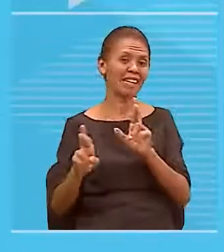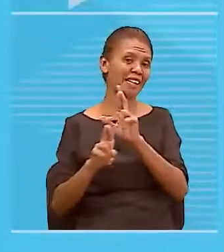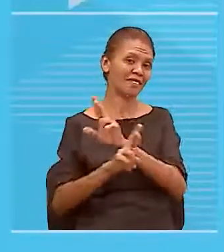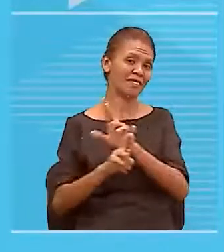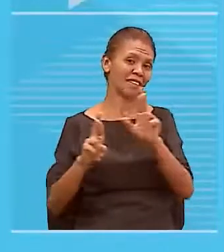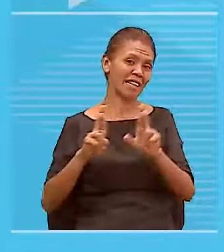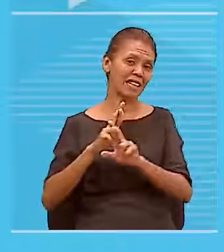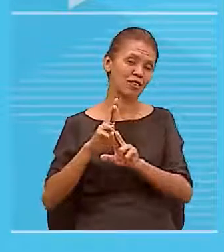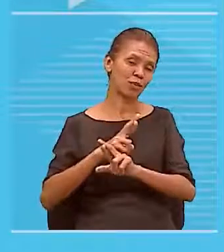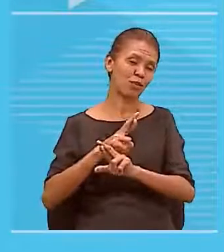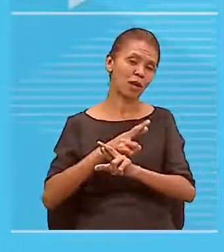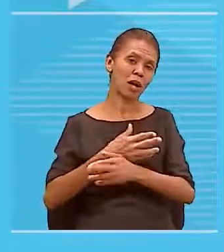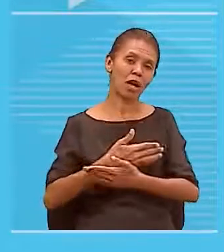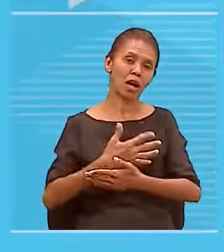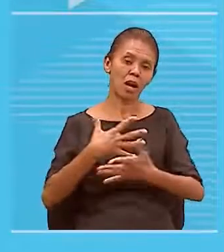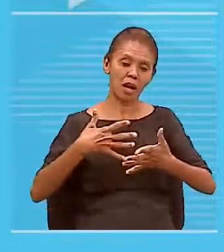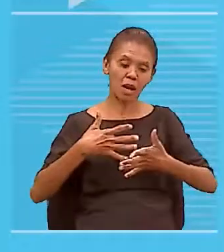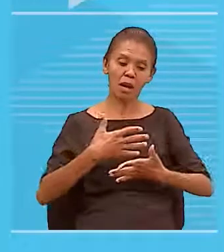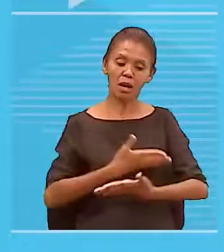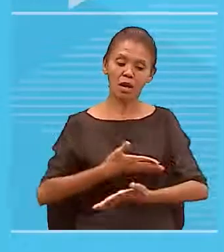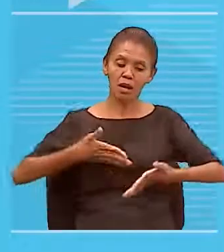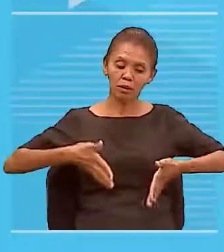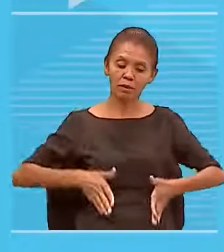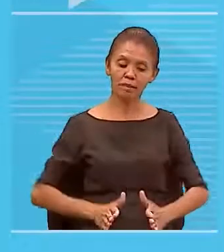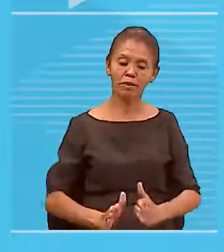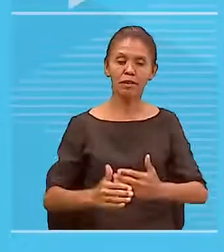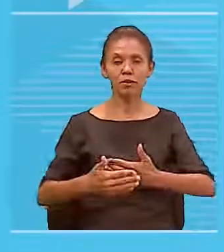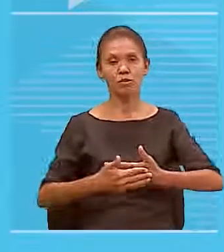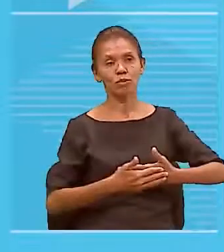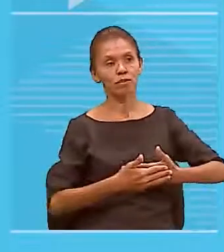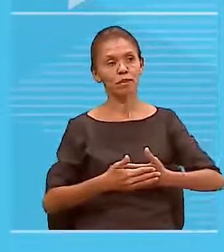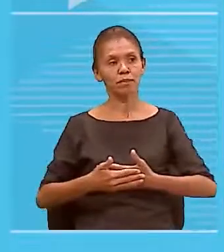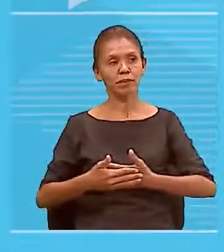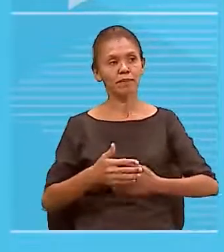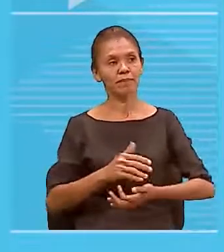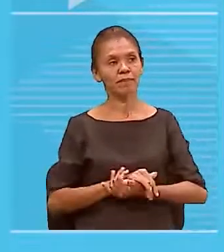que nasceu que é a pergunta mais usual que se tem